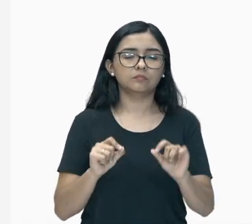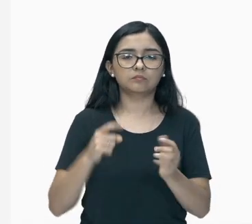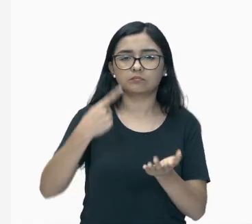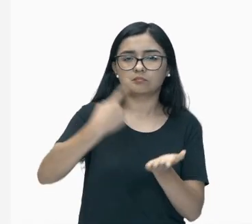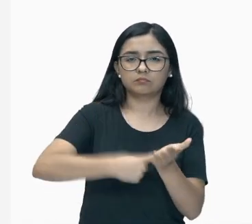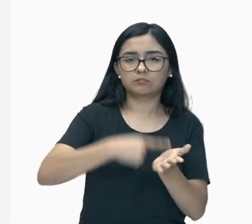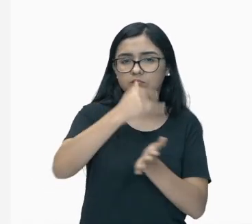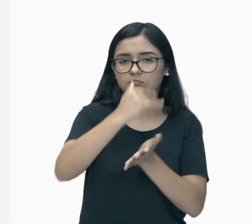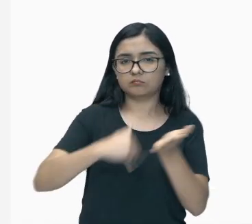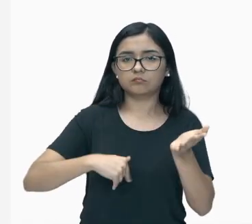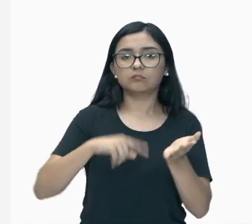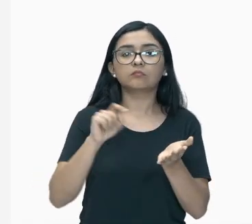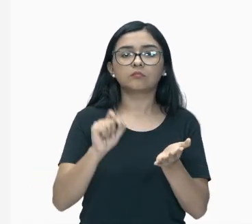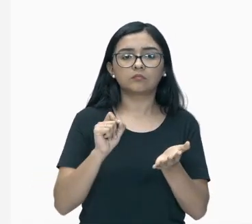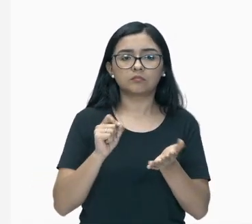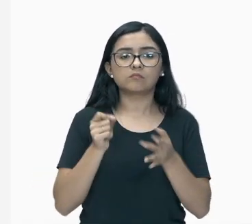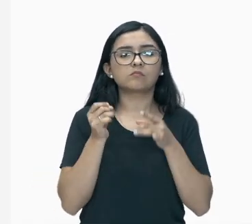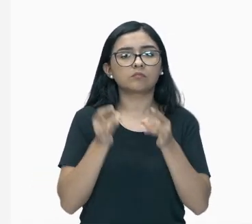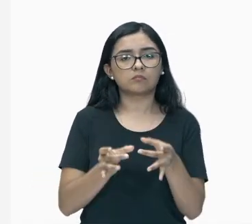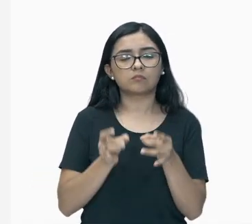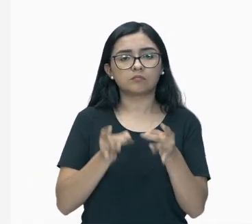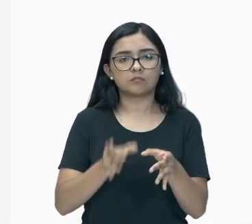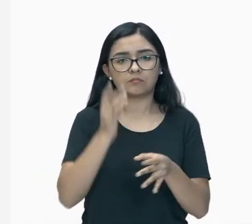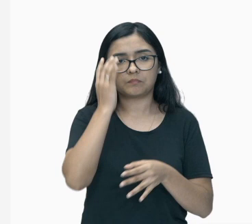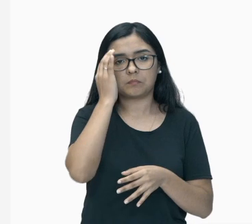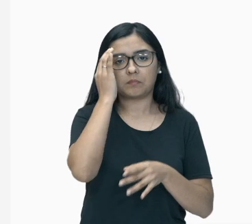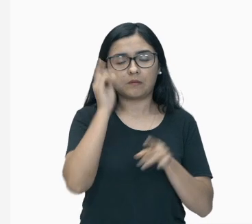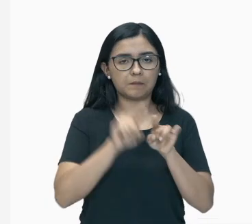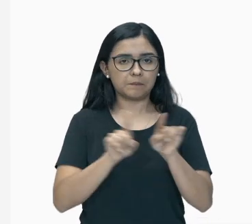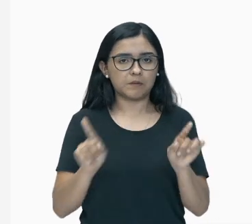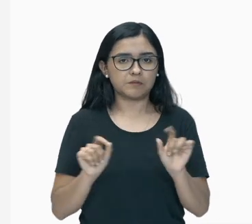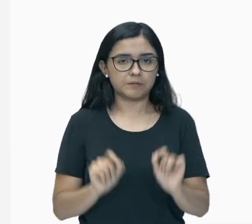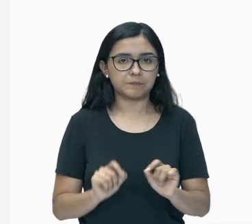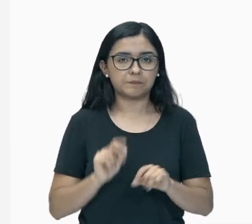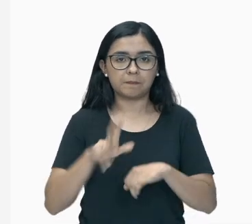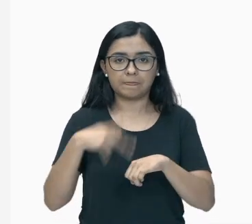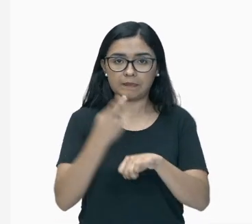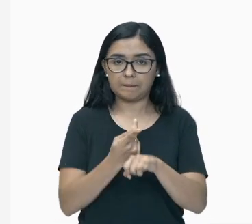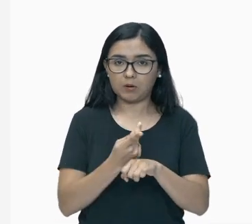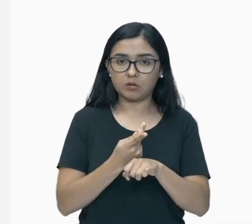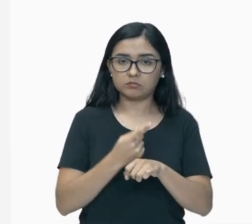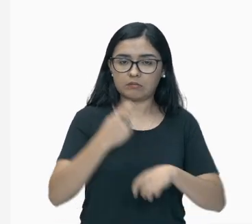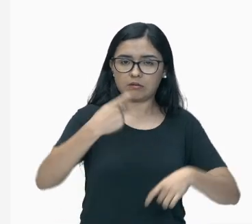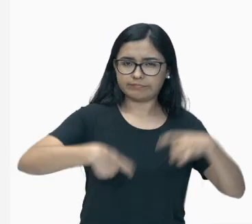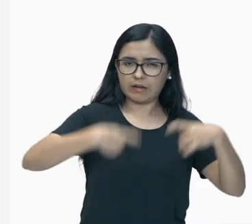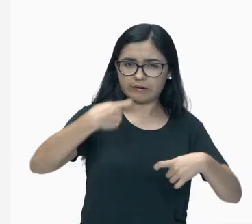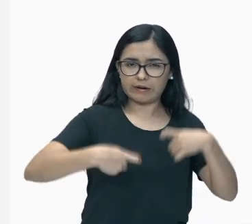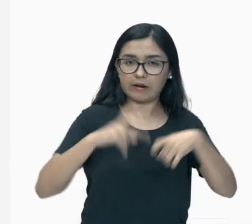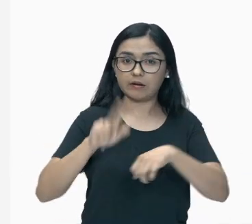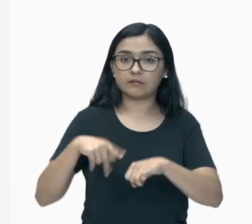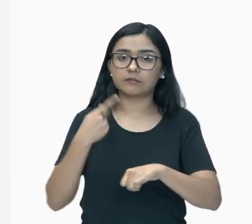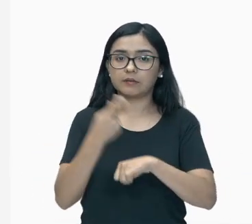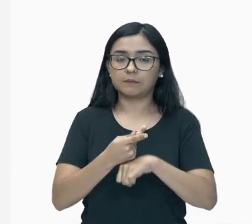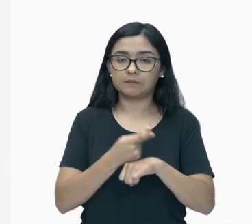pacto mercantilista, mas depois da guerra, né, que nós vimos depois da Guerra da França, para levantar suas